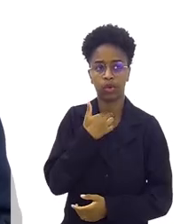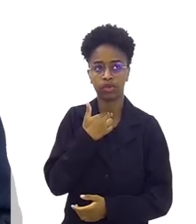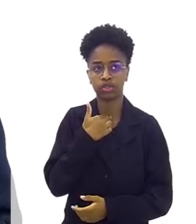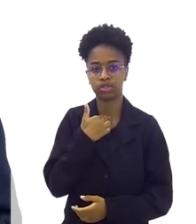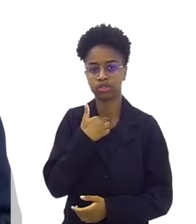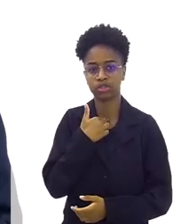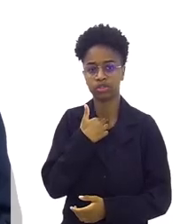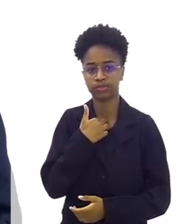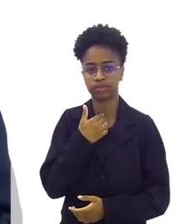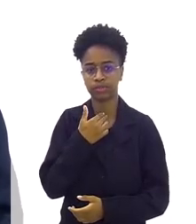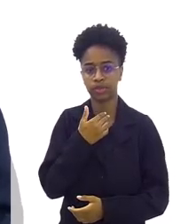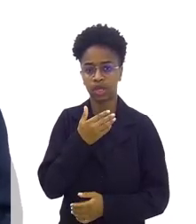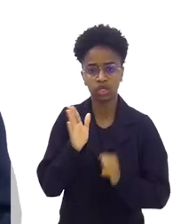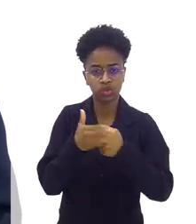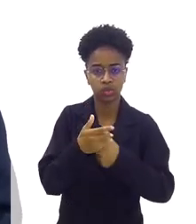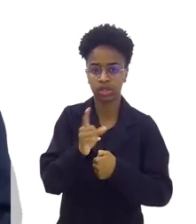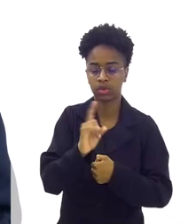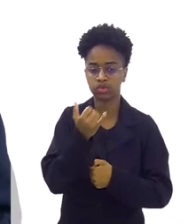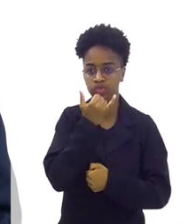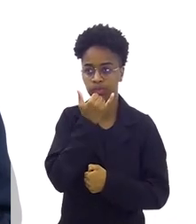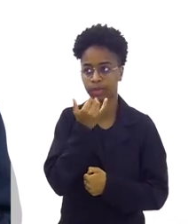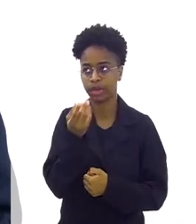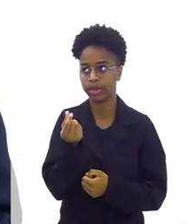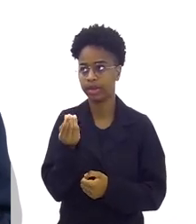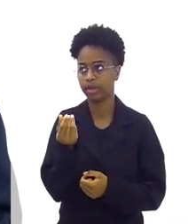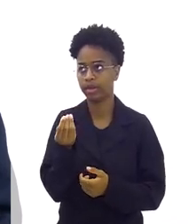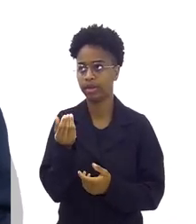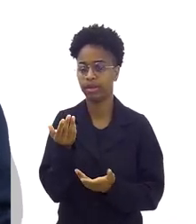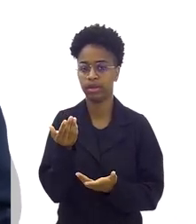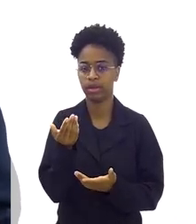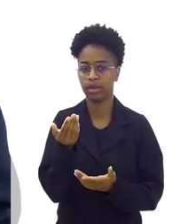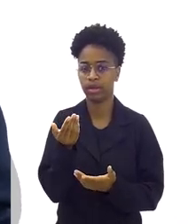de não... Não omitir, não, pelo contrário, não